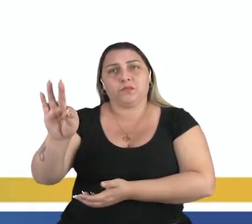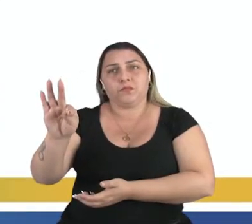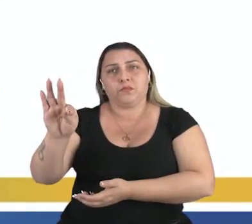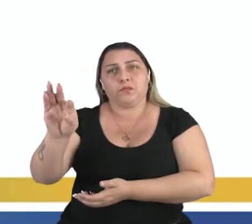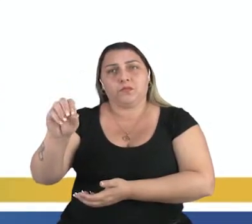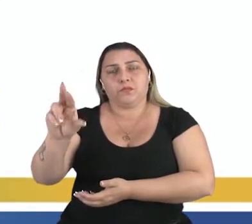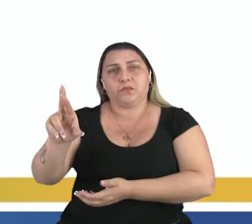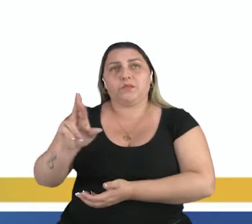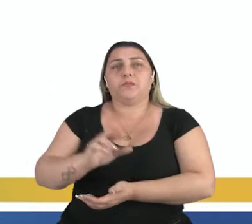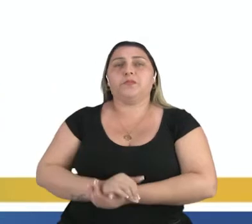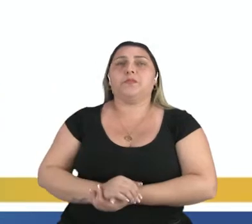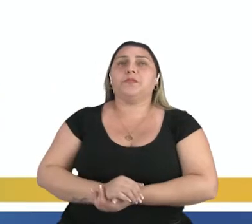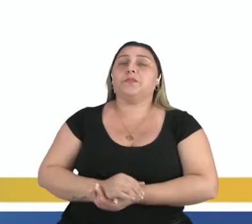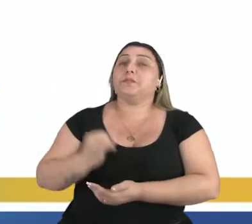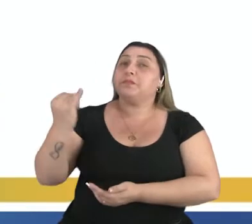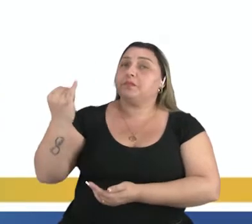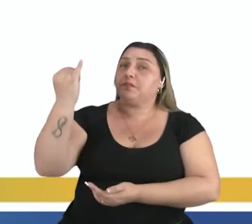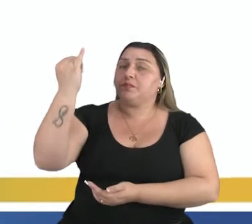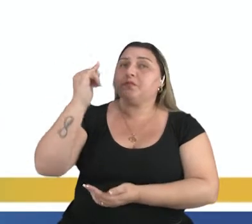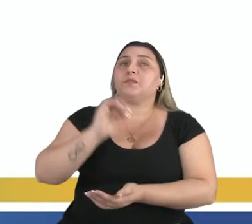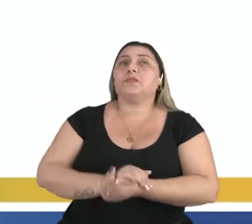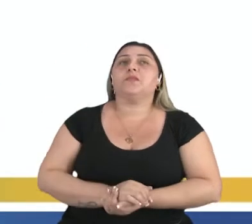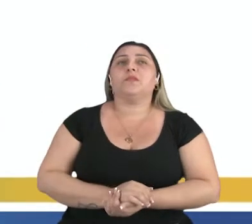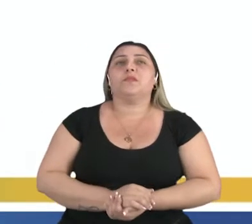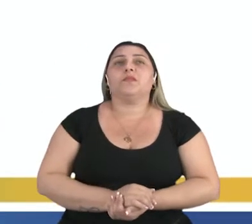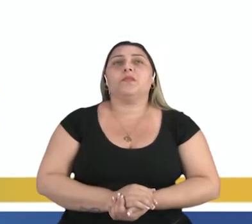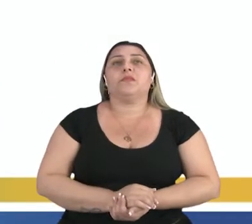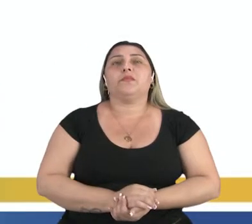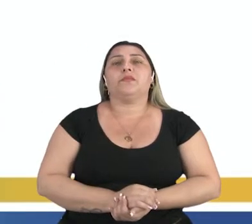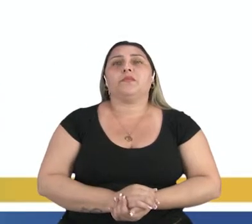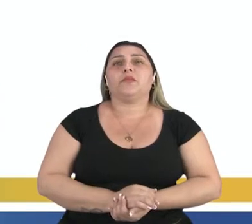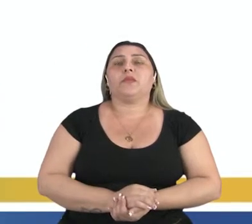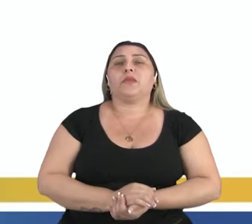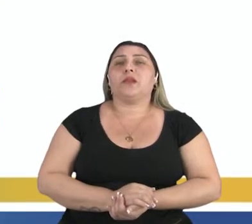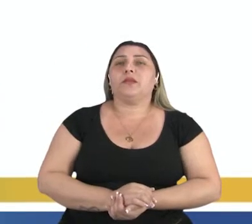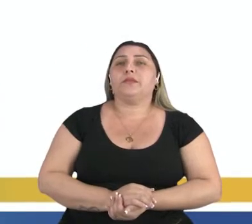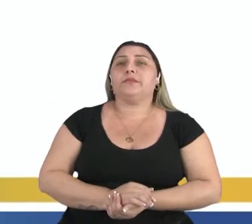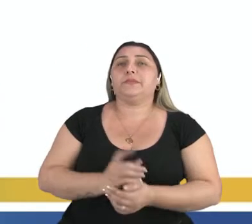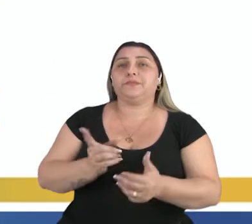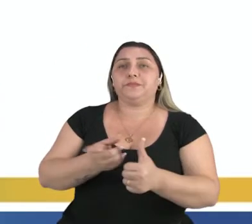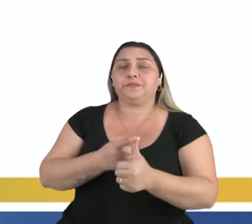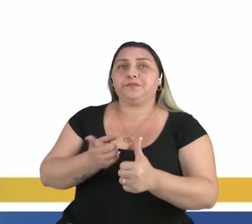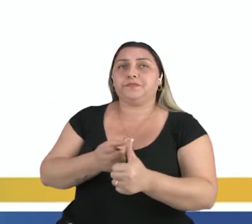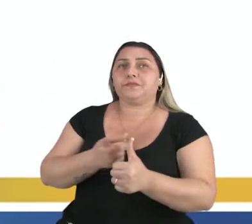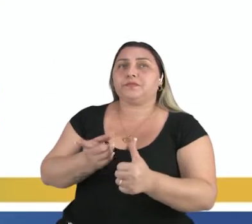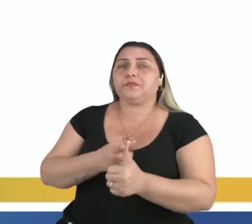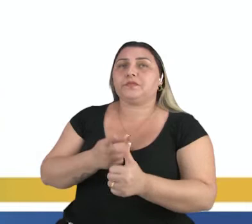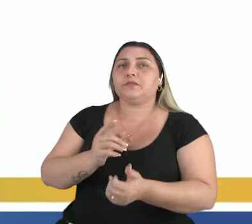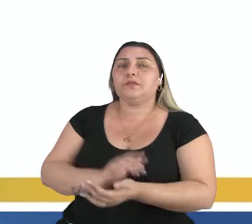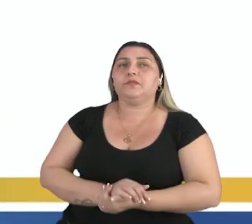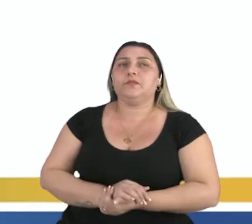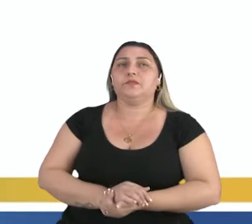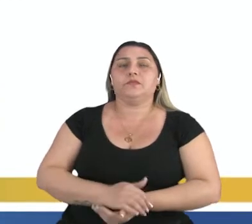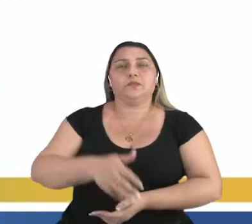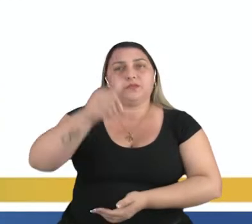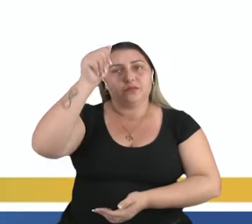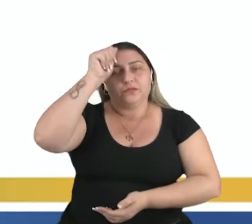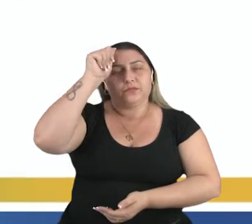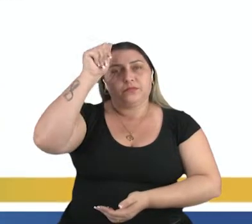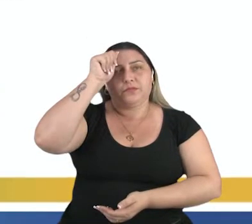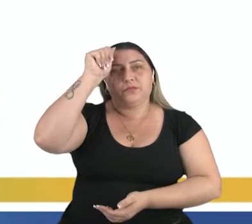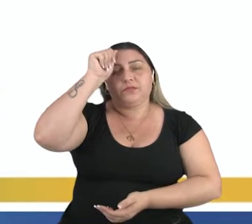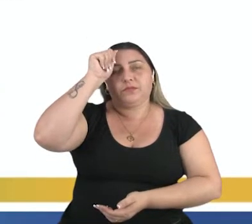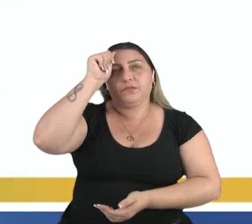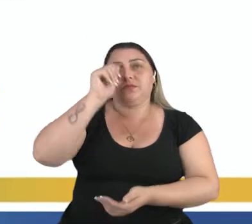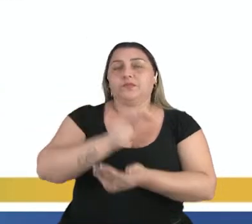do Editor. É muito importante frisar nisso, tanto nos jornais. Primeiro, que nem sempre o autor